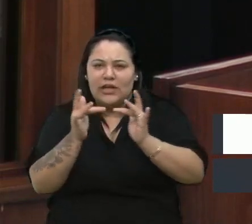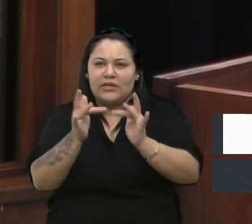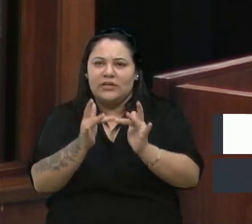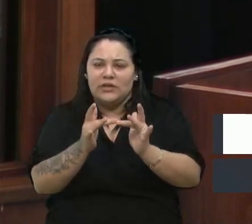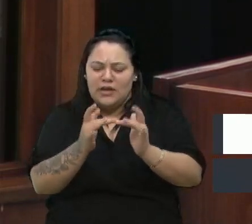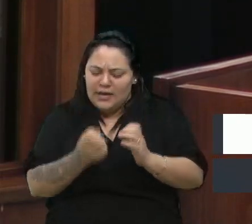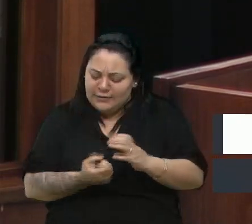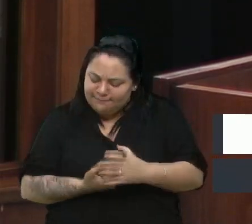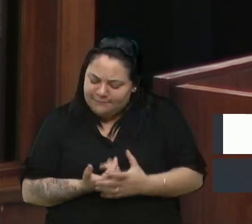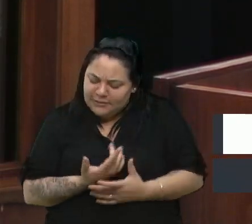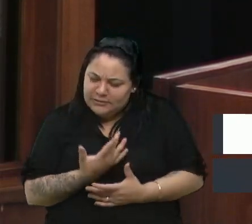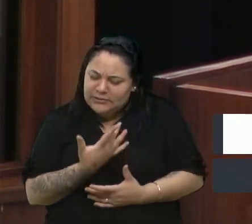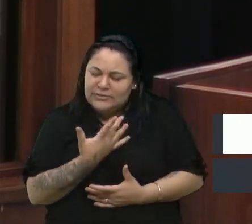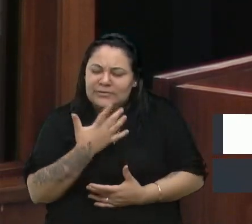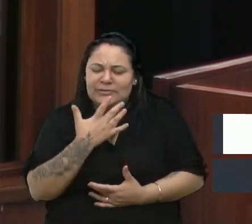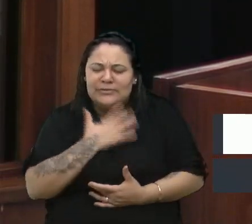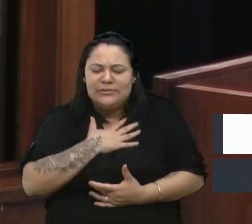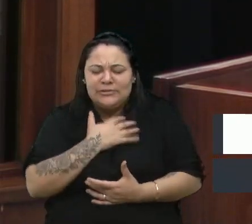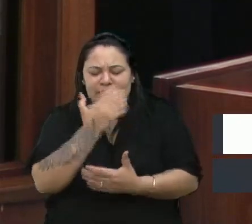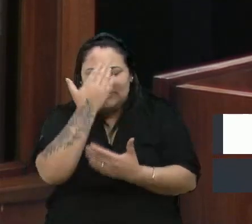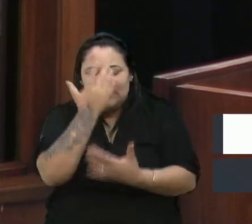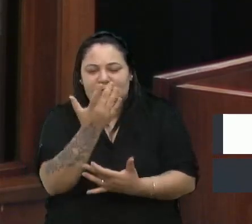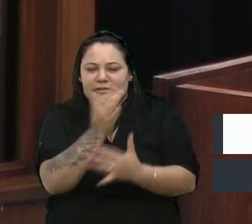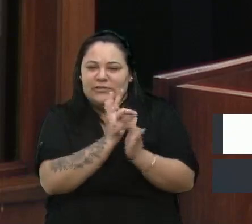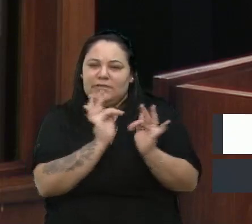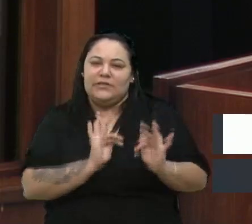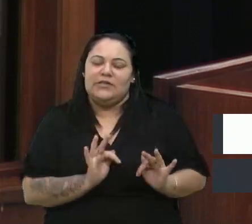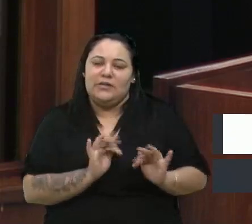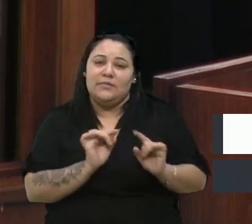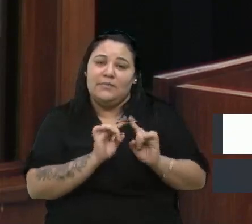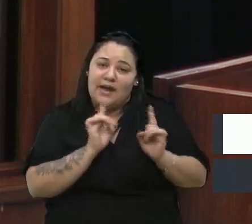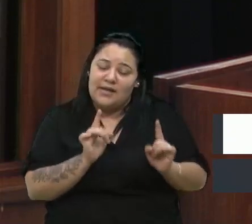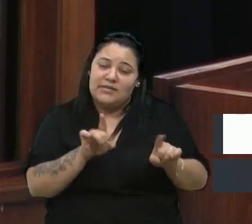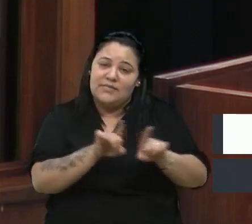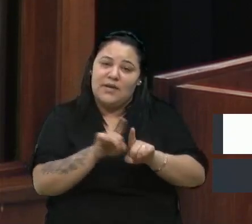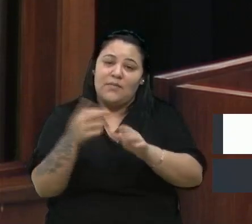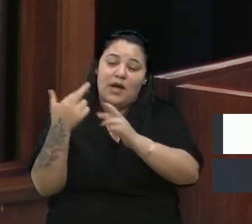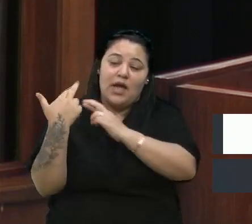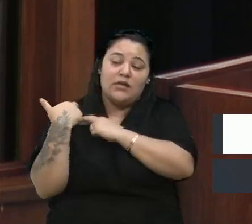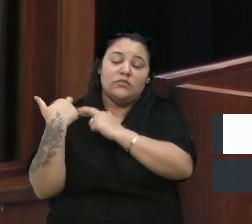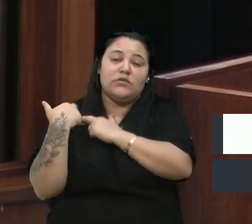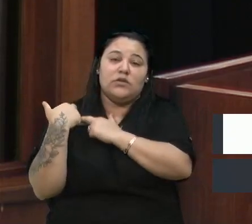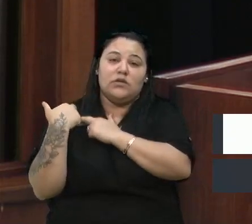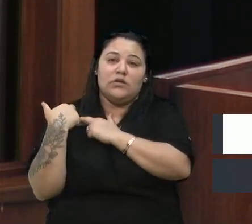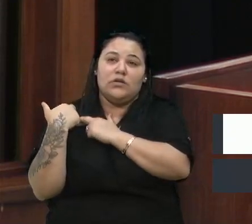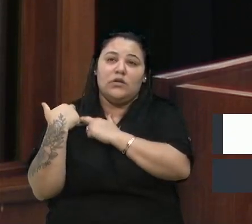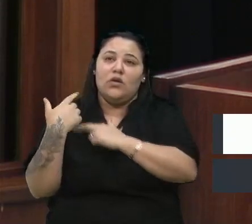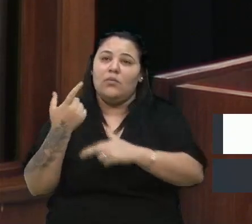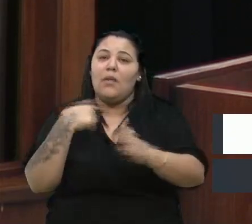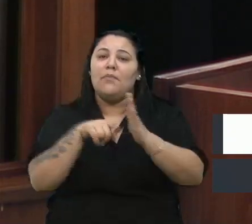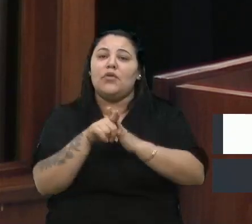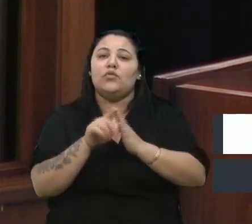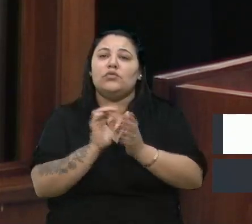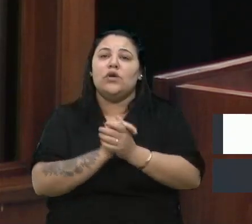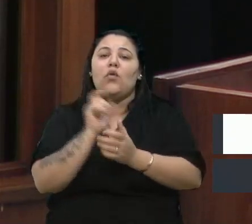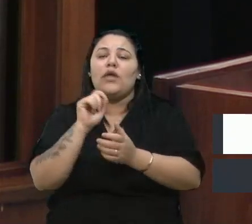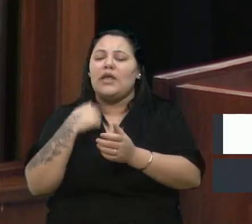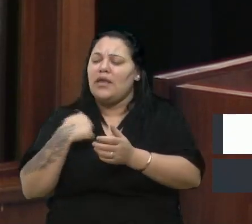mim uma gratidão, uma alegria, mas, sobretudo, também uma responsabilidade. Uma pergunta: o que eu estou